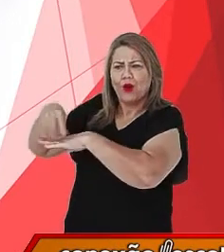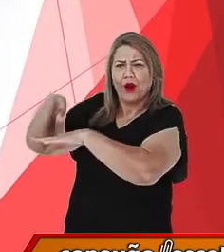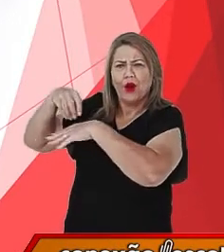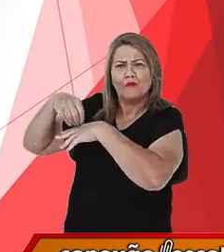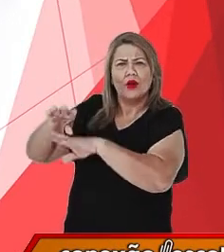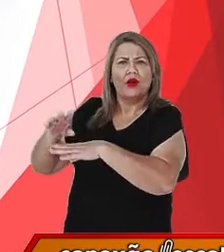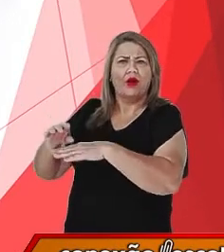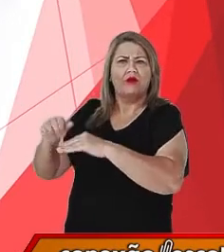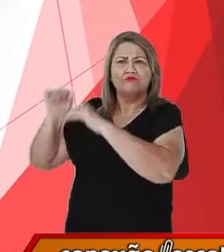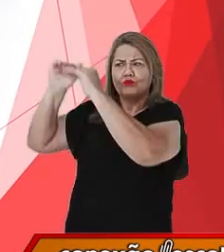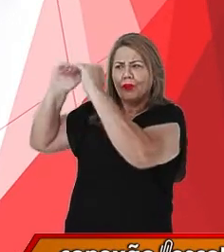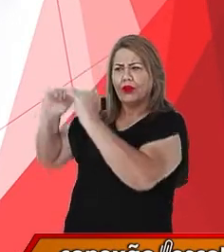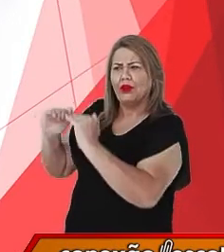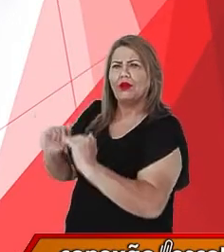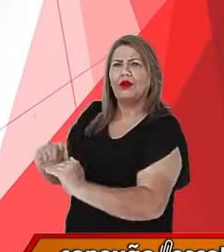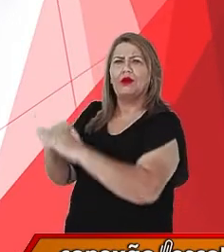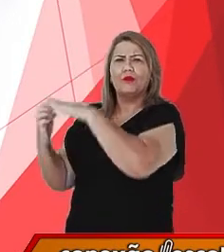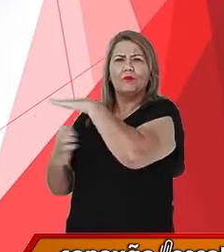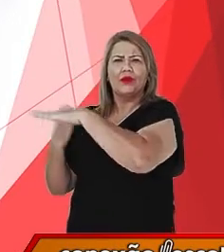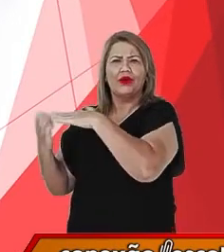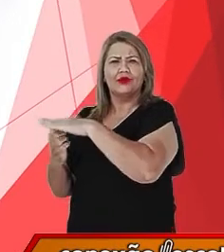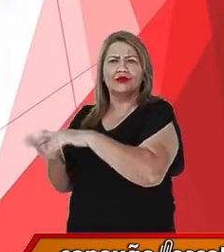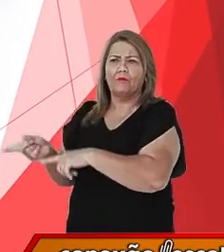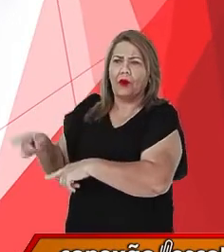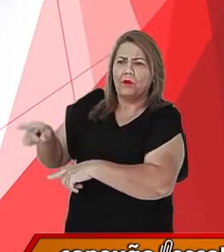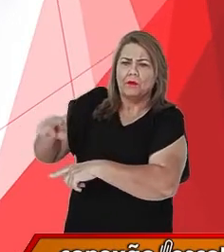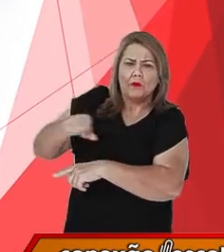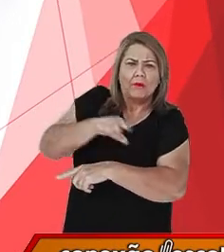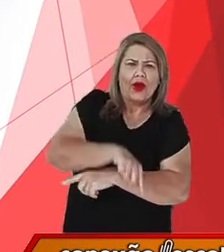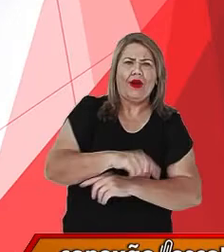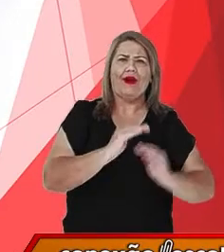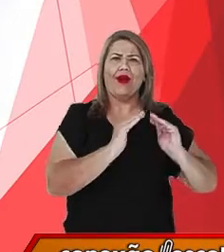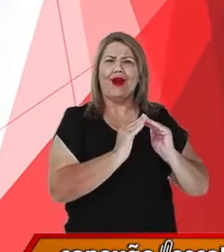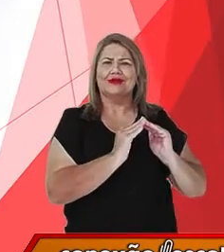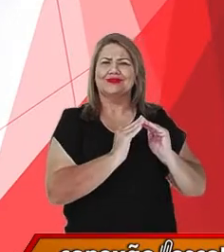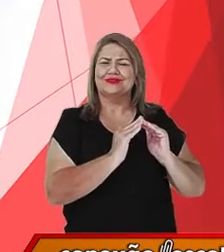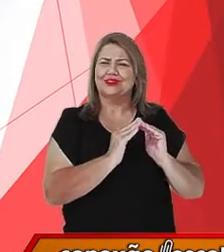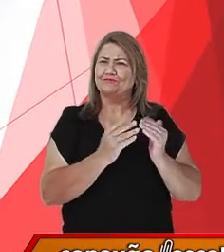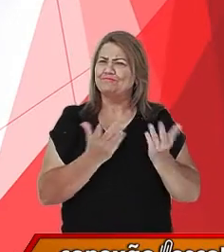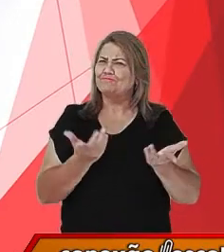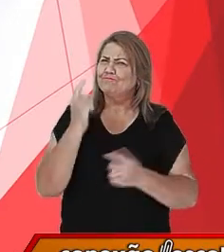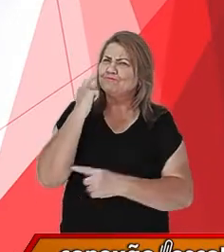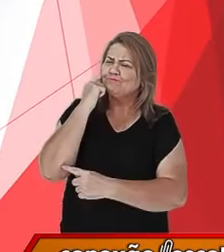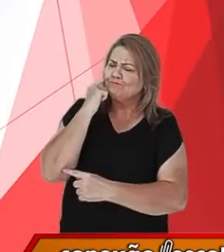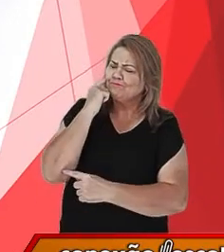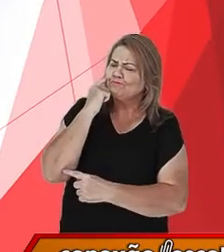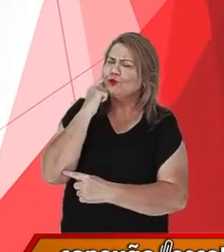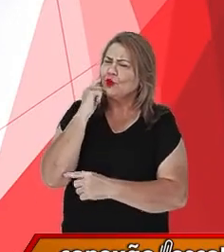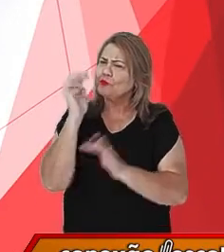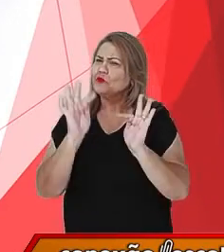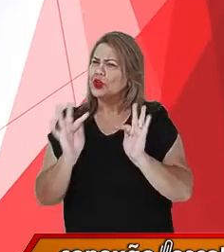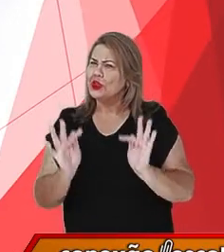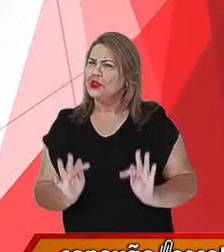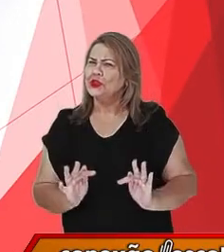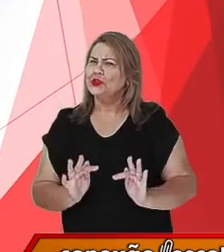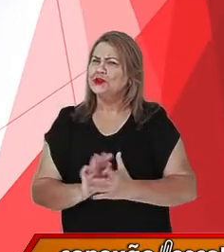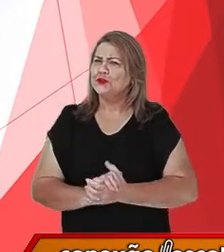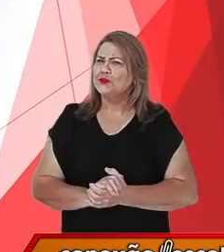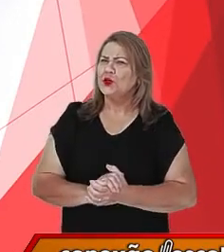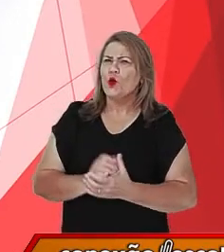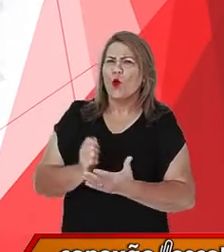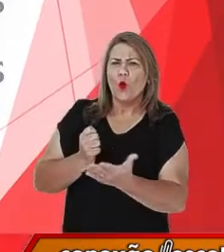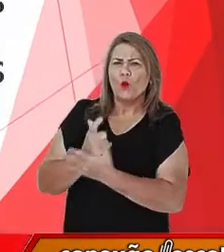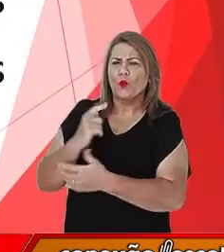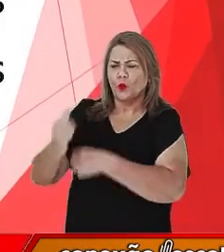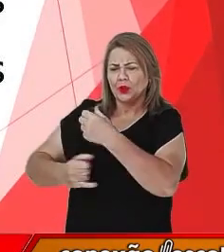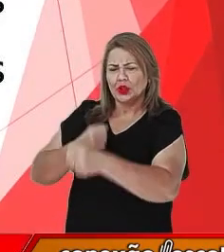do estoque da empresa até chegar na sua casa? Com certeza já deve ter ficado muito feliz quando fez uma compra